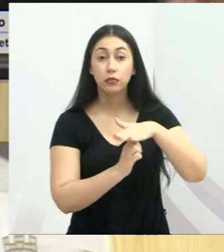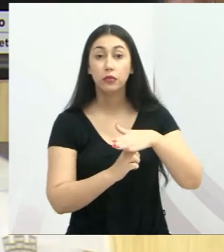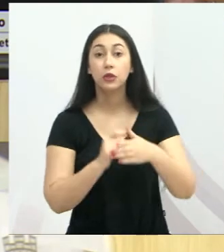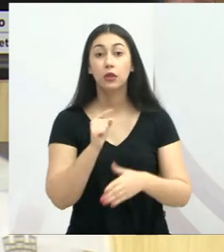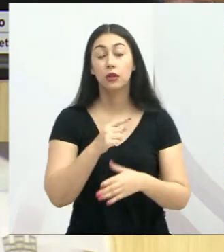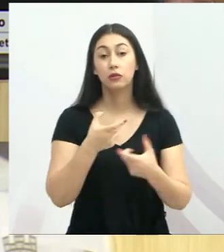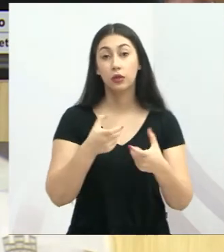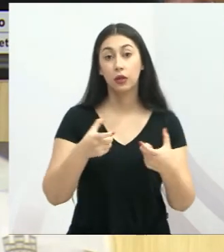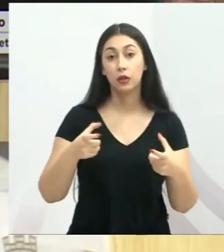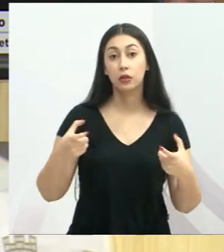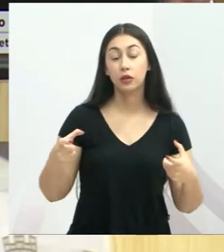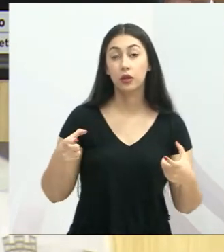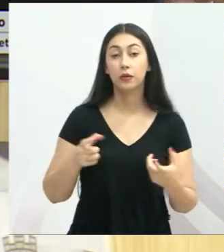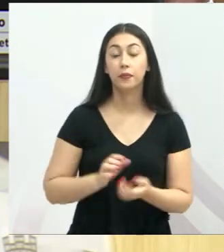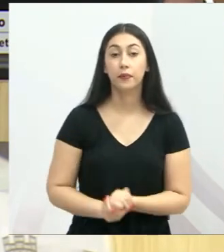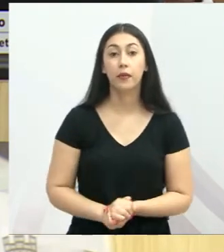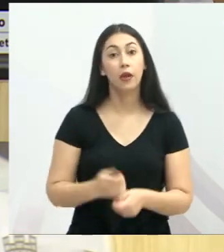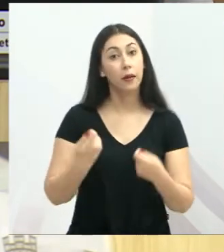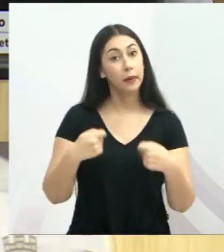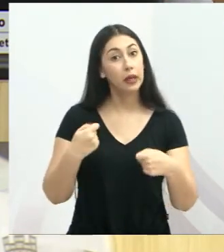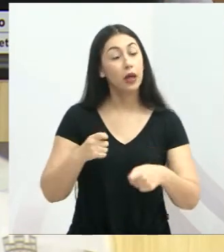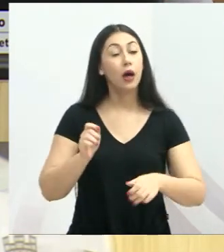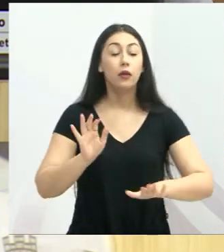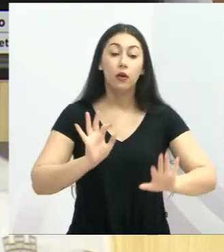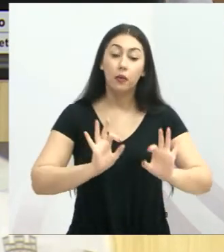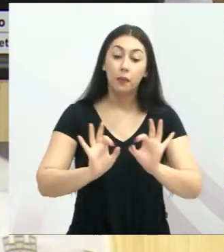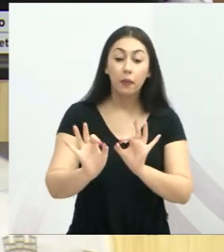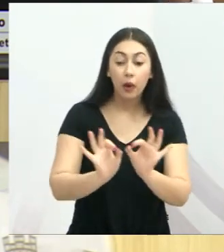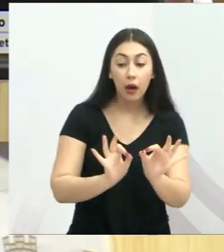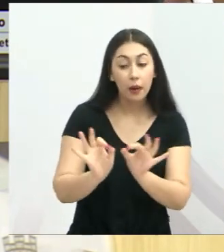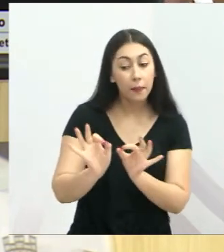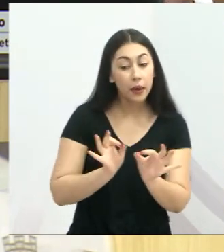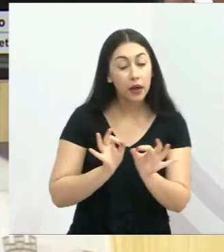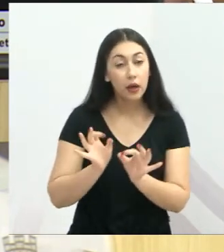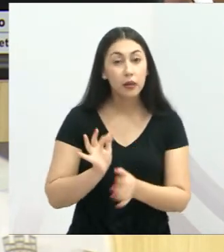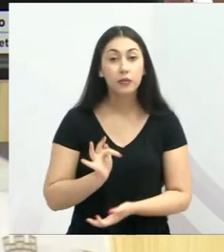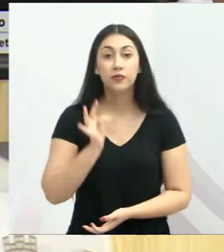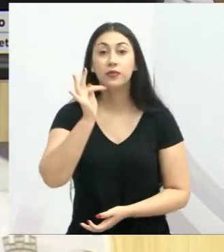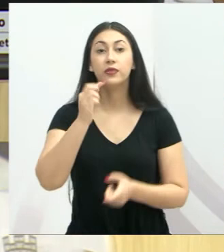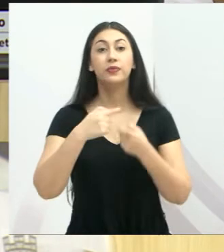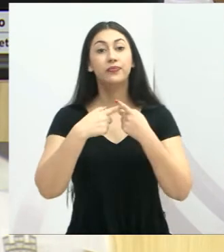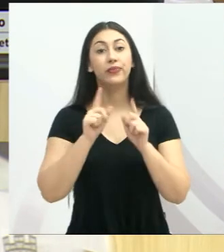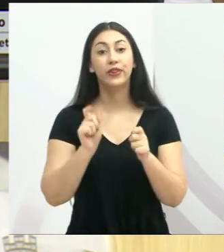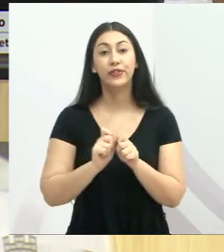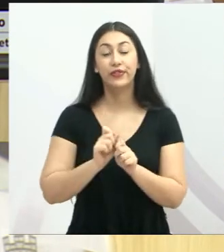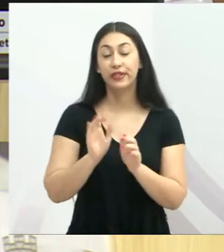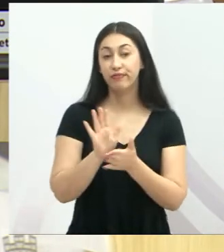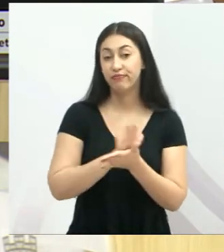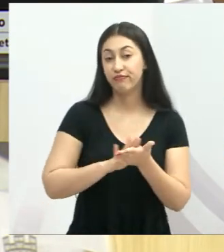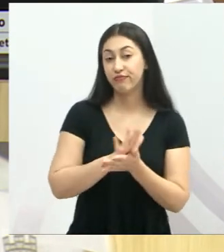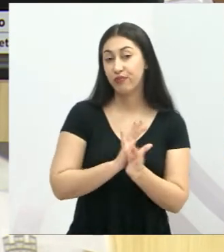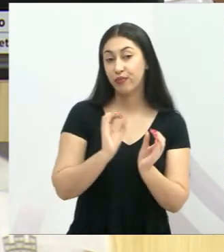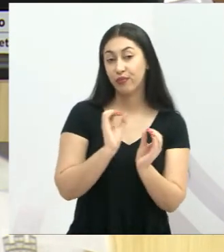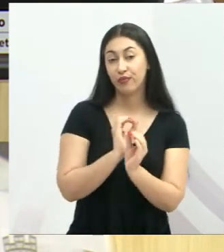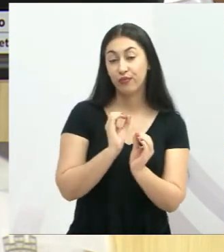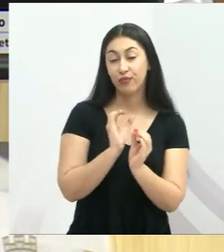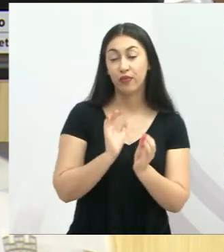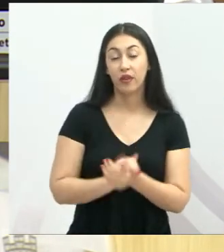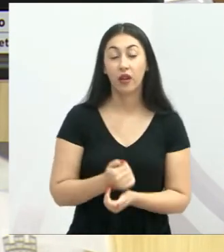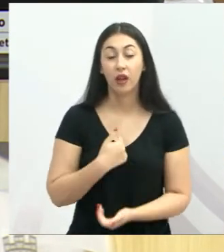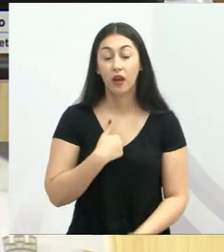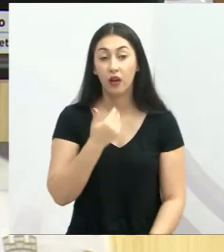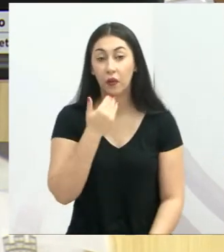imenso. Já deveríamos se preparar para o futuro, e isso não está sendo feito. Peço aí, né,